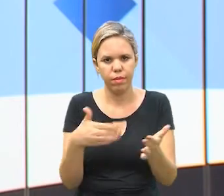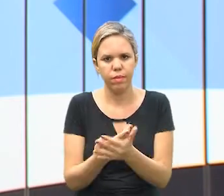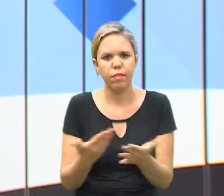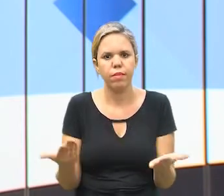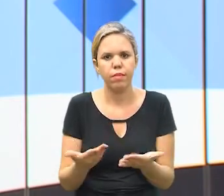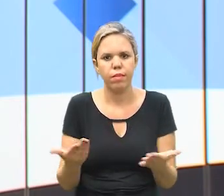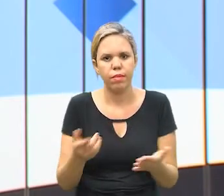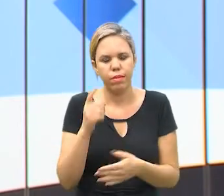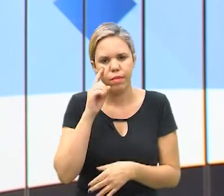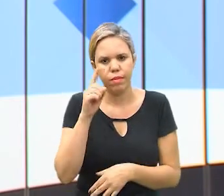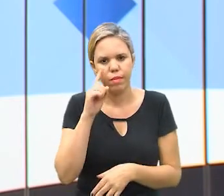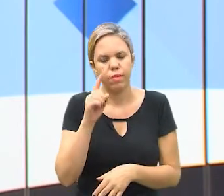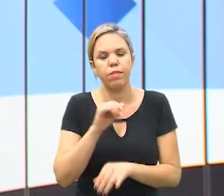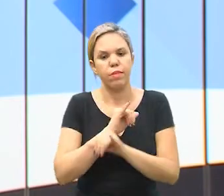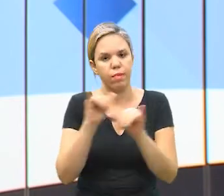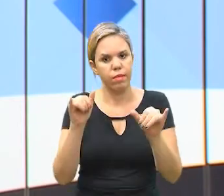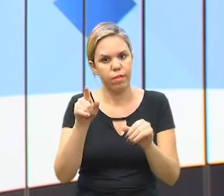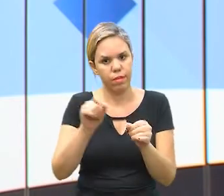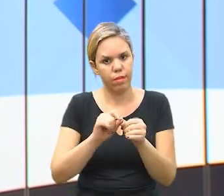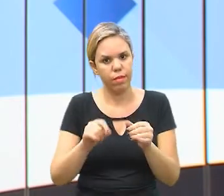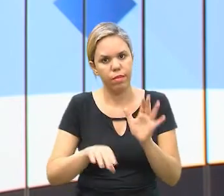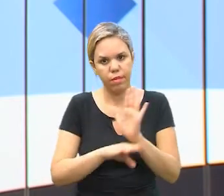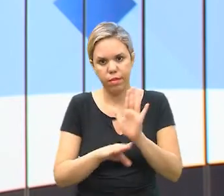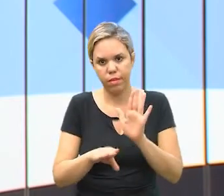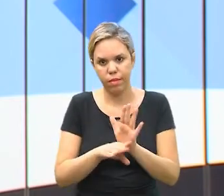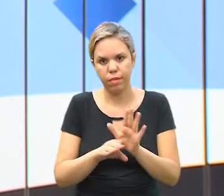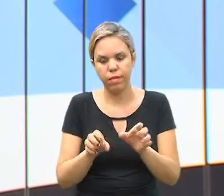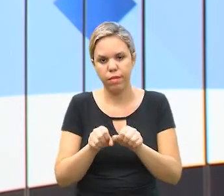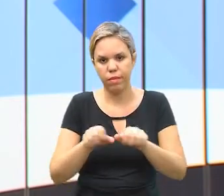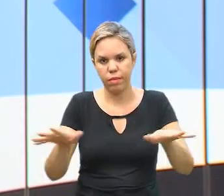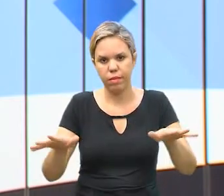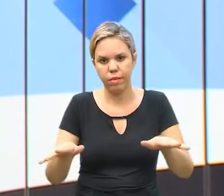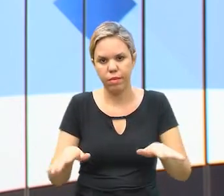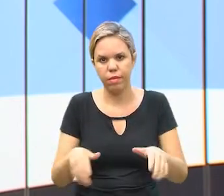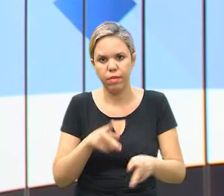agora. E olha só, fica o recado. Faça o bem, semeie o